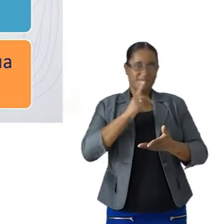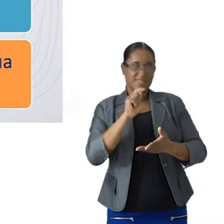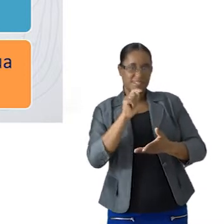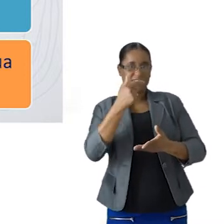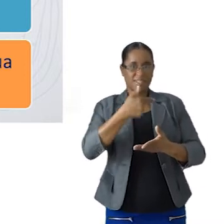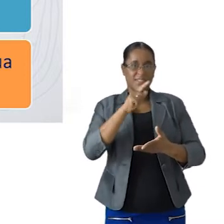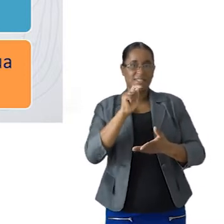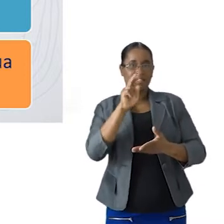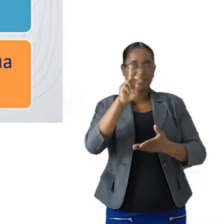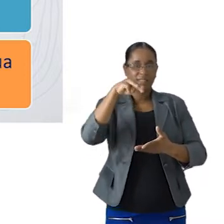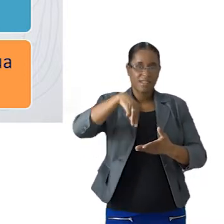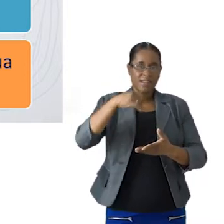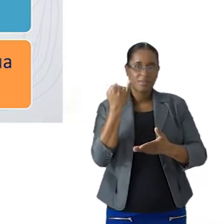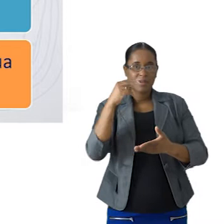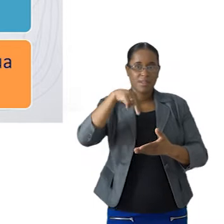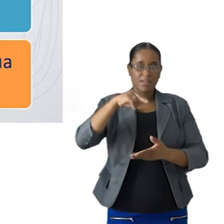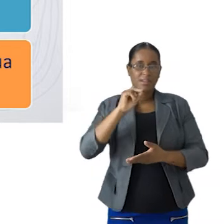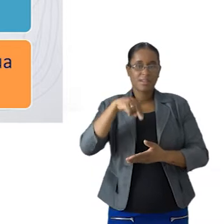determinantes. Perfeito.